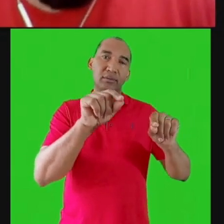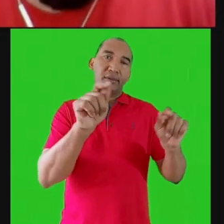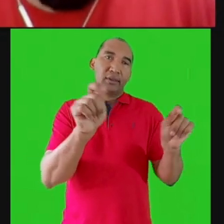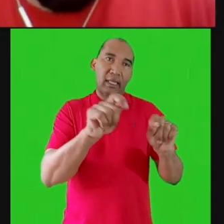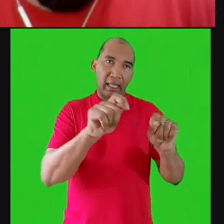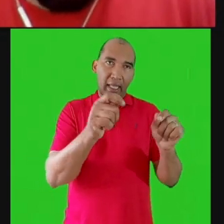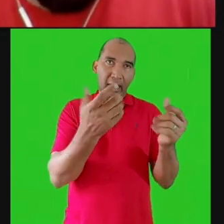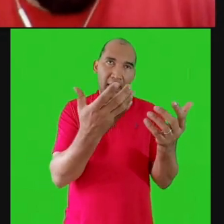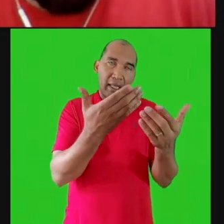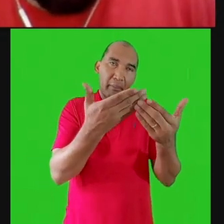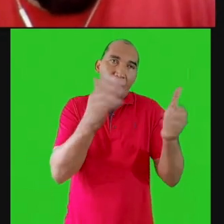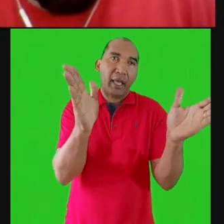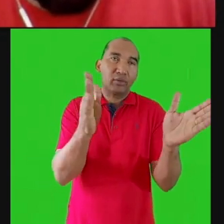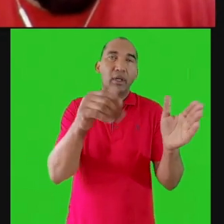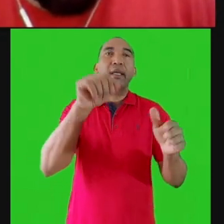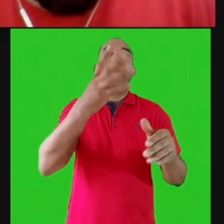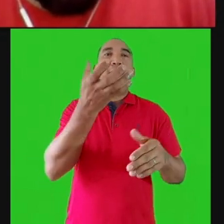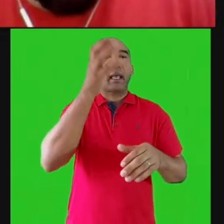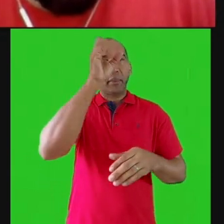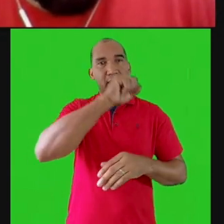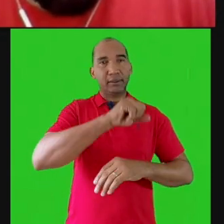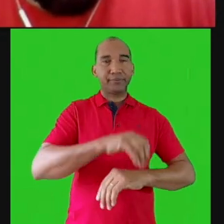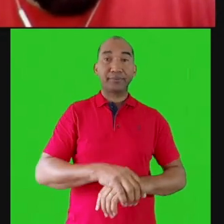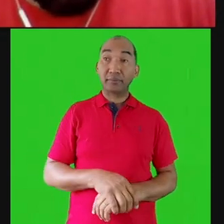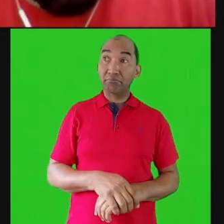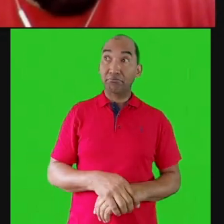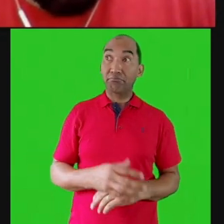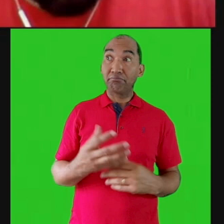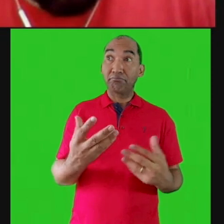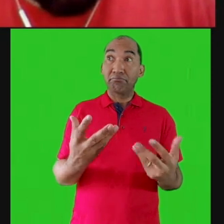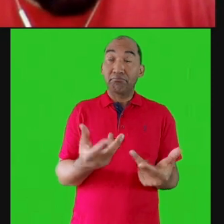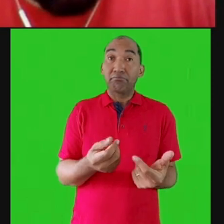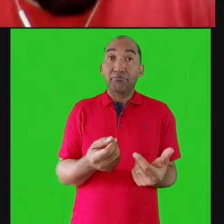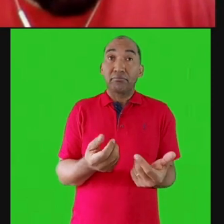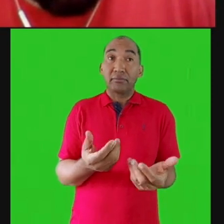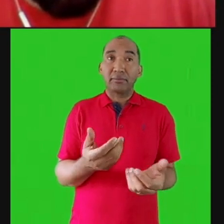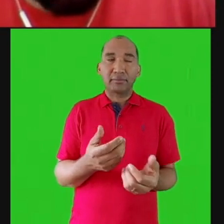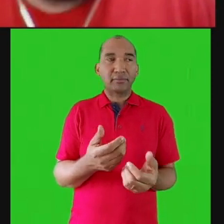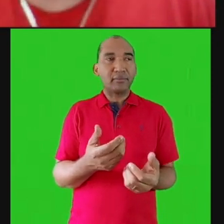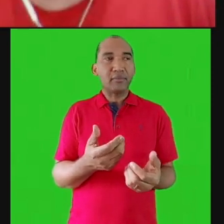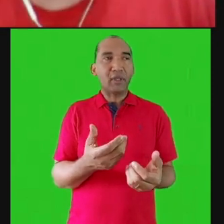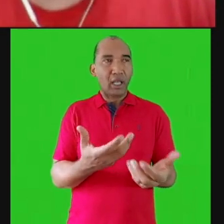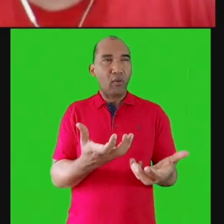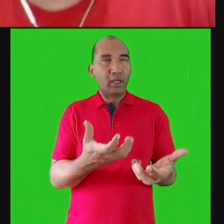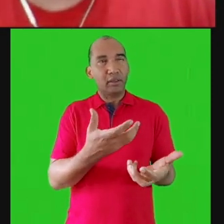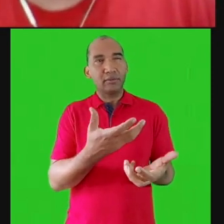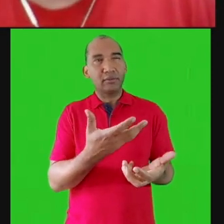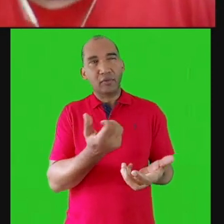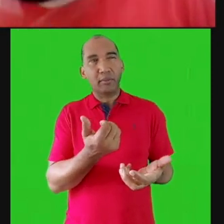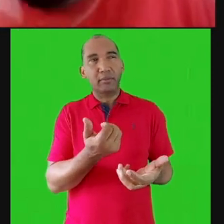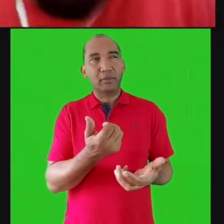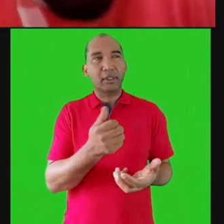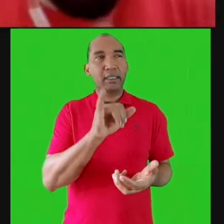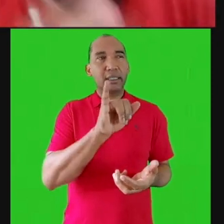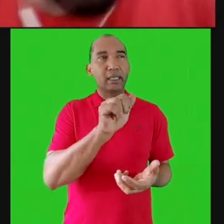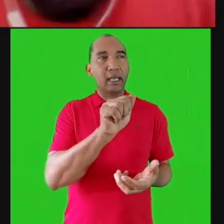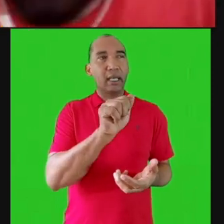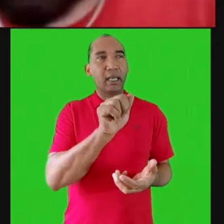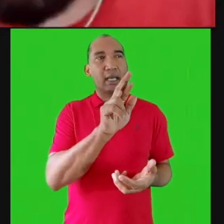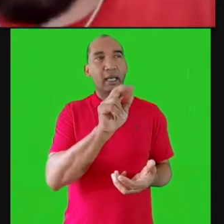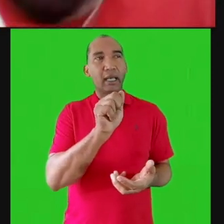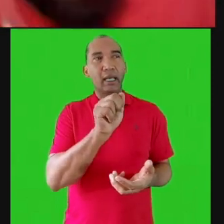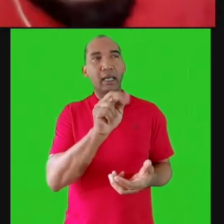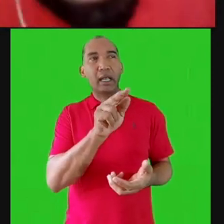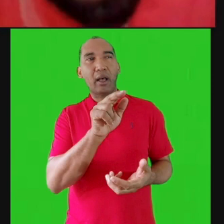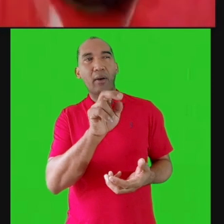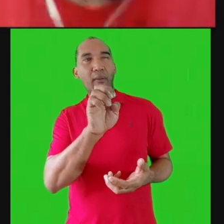Bacana. André, vamos aí de Iarauê ou vamos de meia? Agora eu fiquei curiosa. Poderíamos ir com